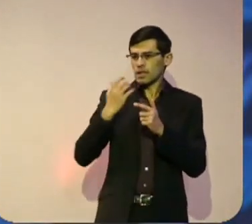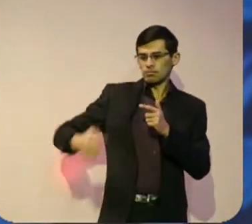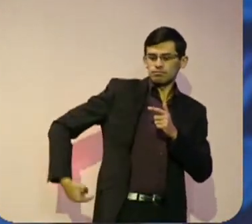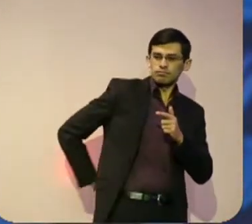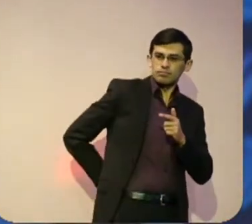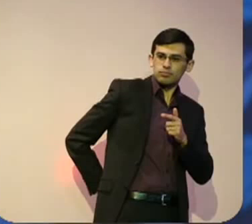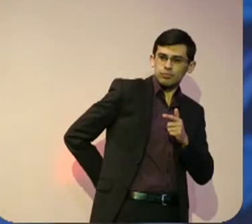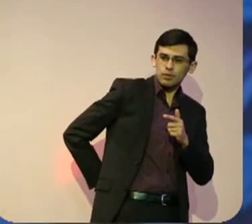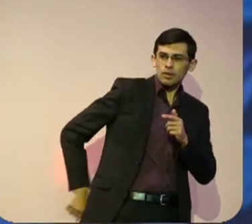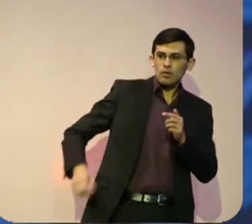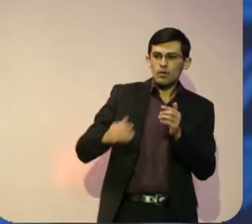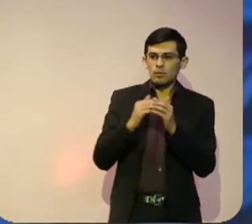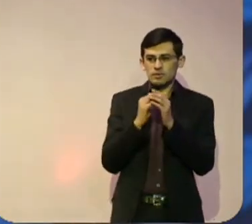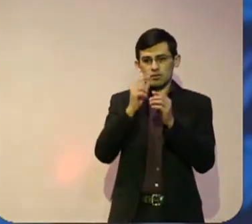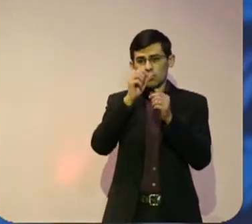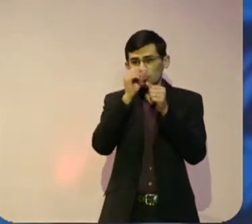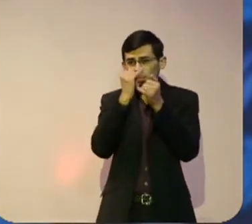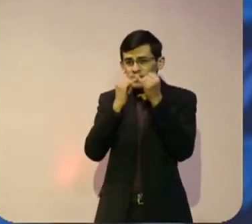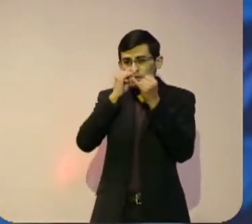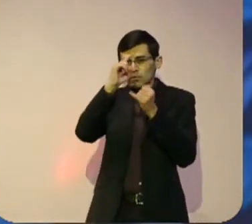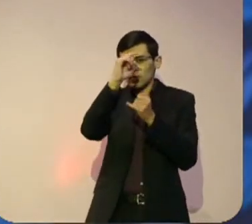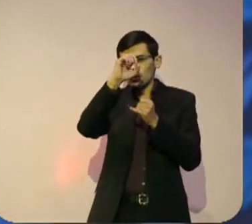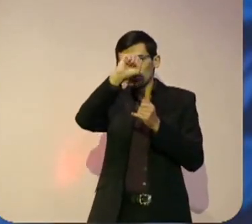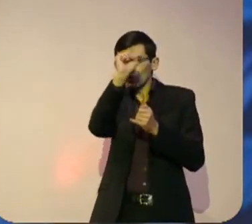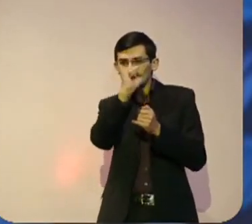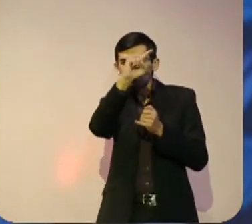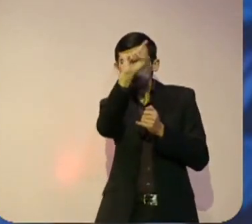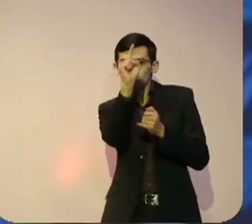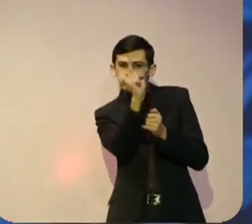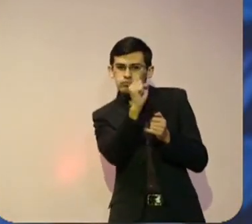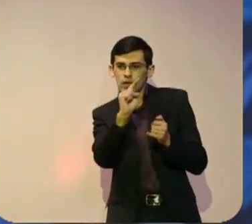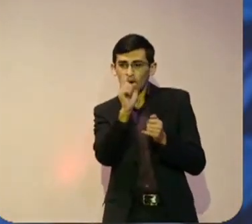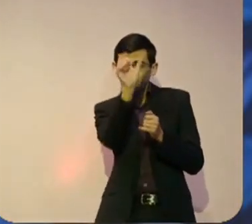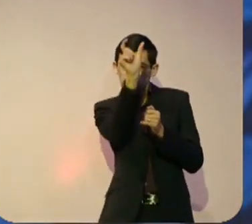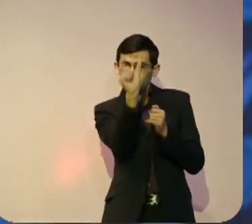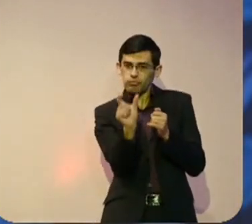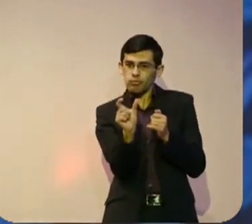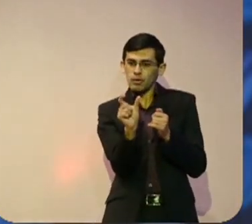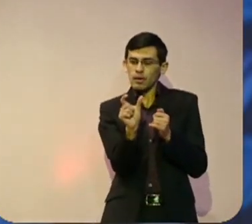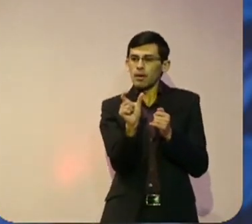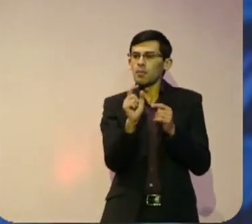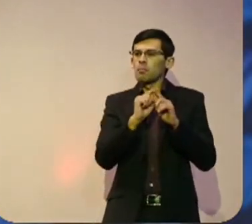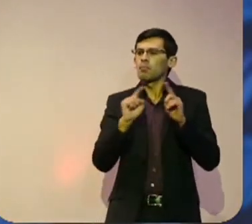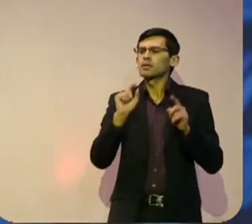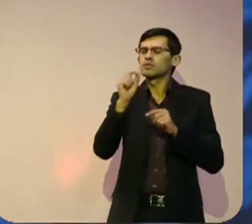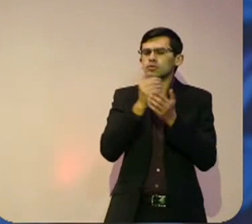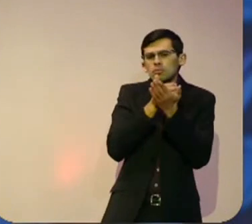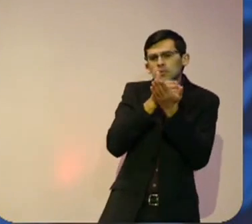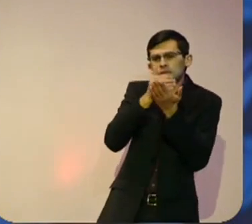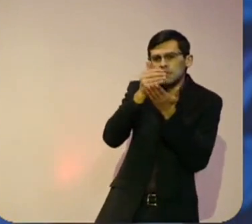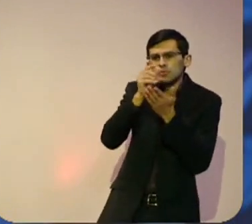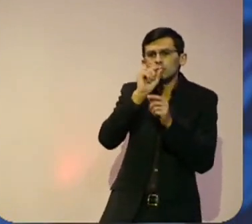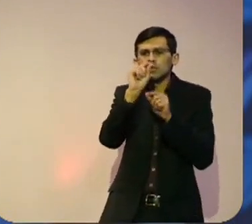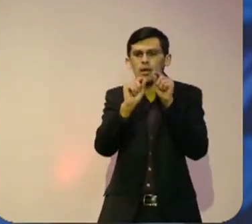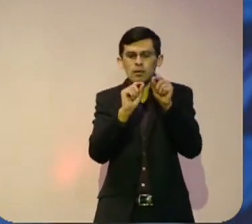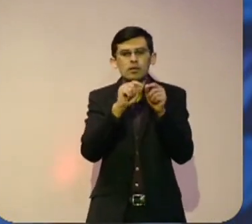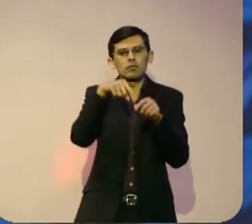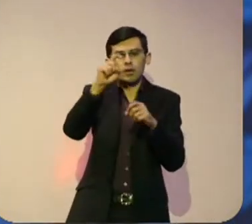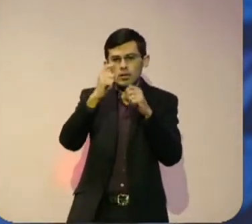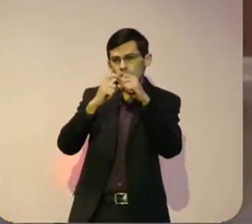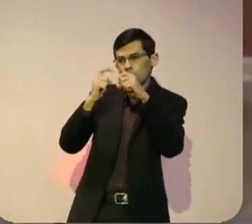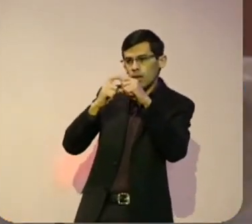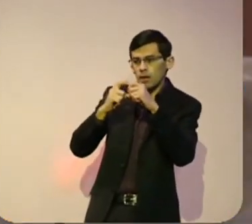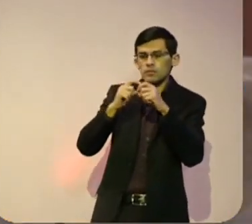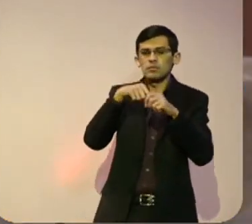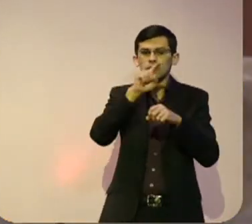coluna. Começava a fazer um S na coluna dela, em vez de estar retinha. E aí a gente começa a tomar providências para isso. A